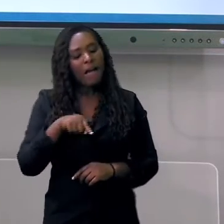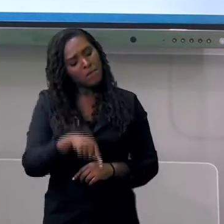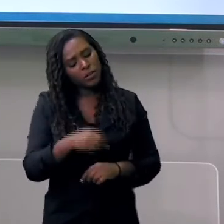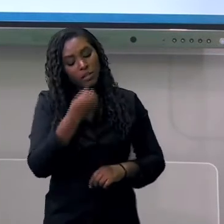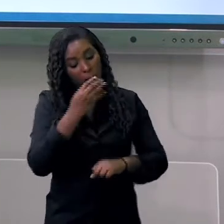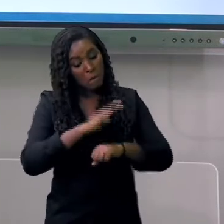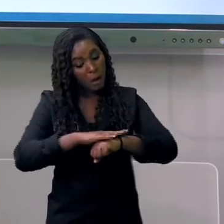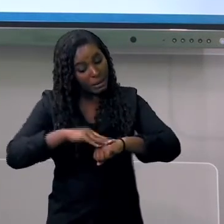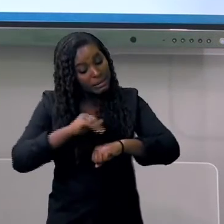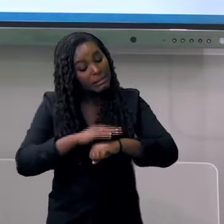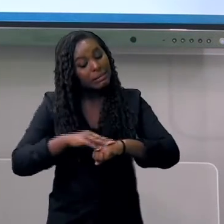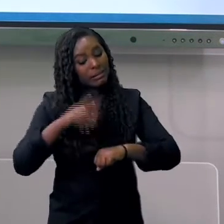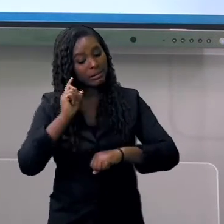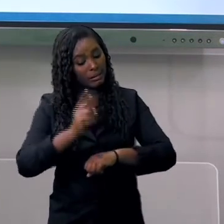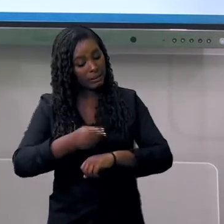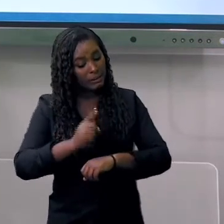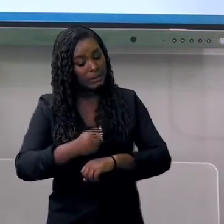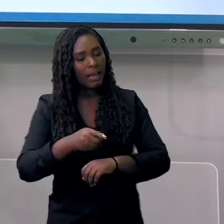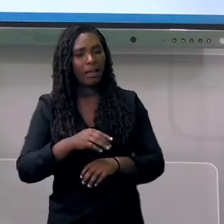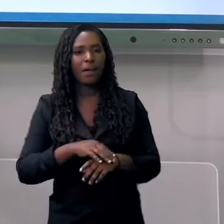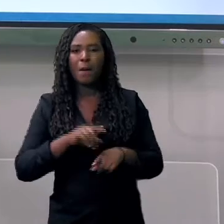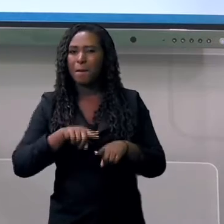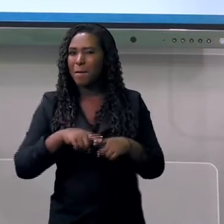umas baguncinhas?